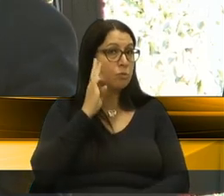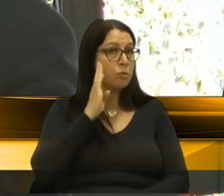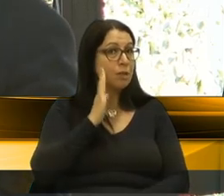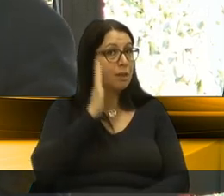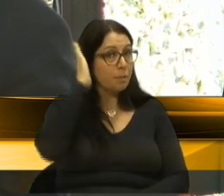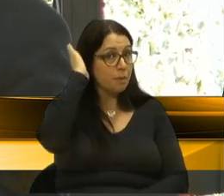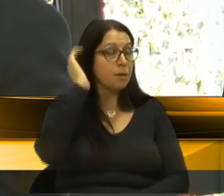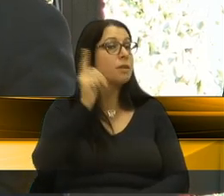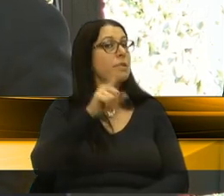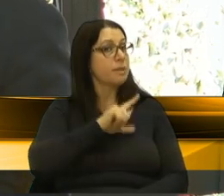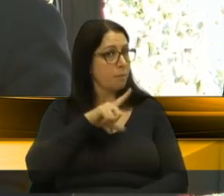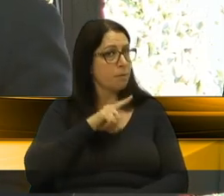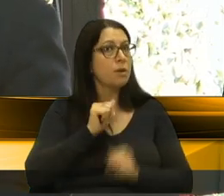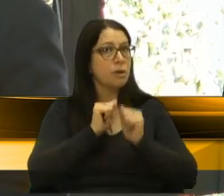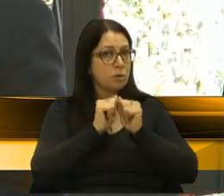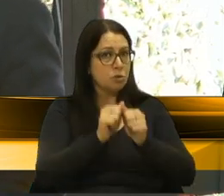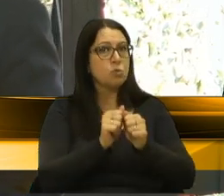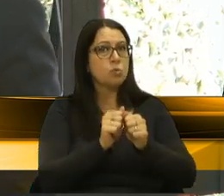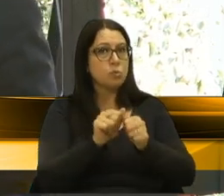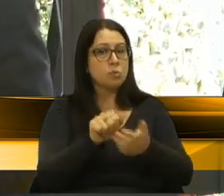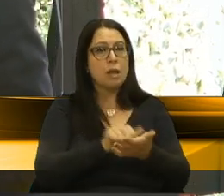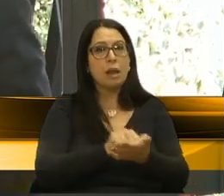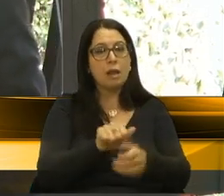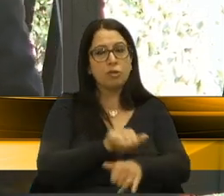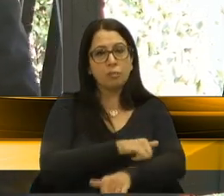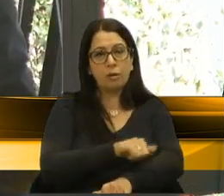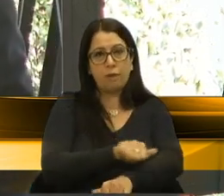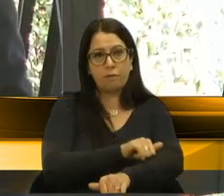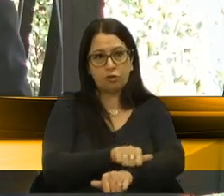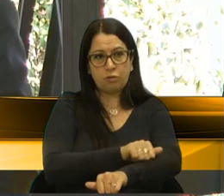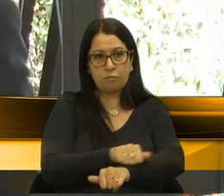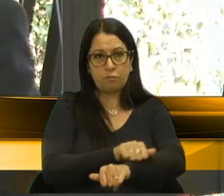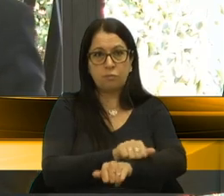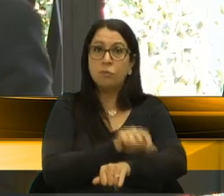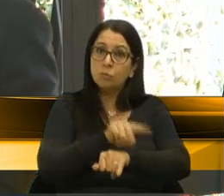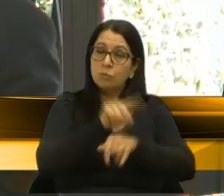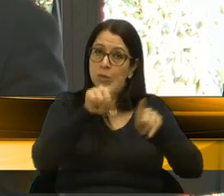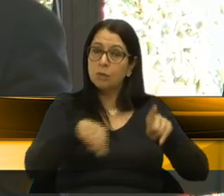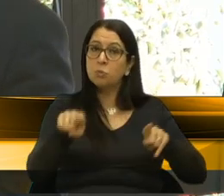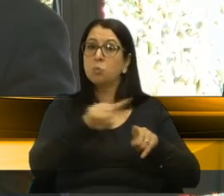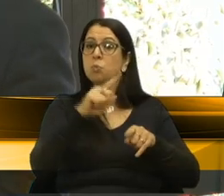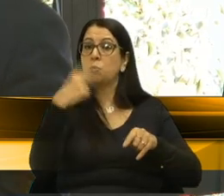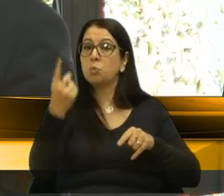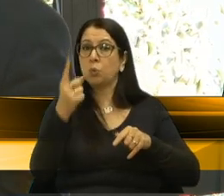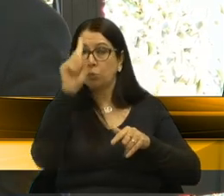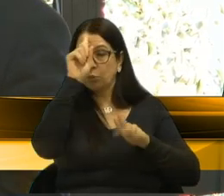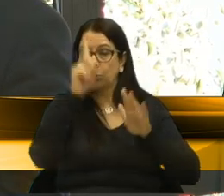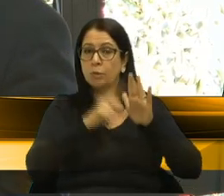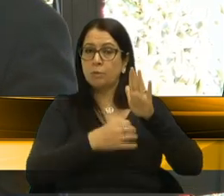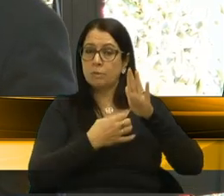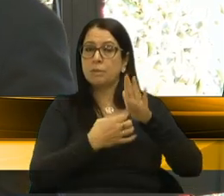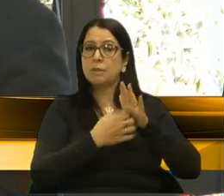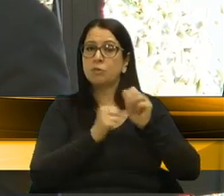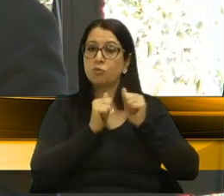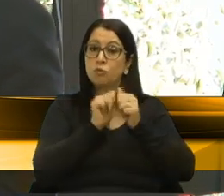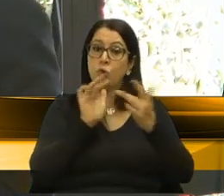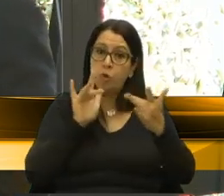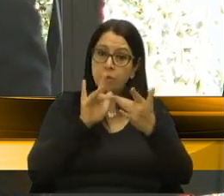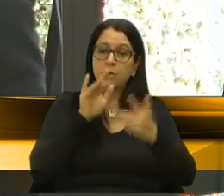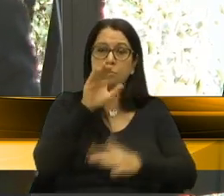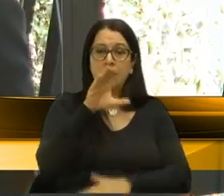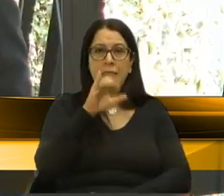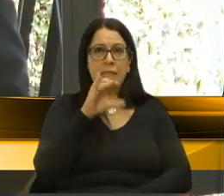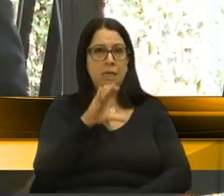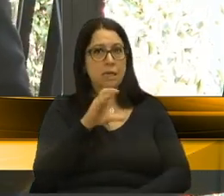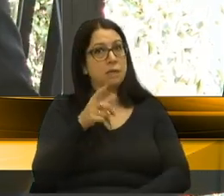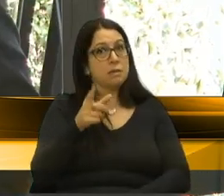que também esteve à frente da Operação Lava Jato. Foi um diretor da Polícia Federal. E também, naquela ocasião, um outro empresário ligado à SIC, talvez no